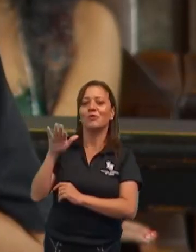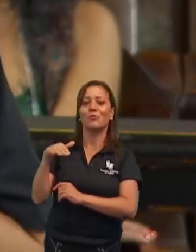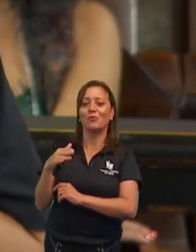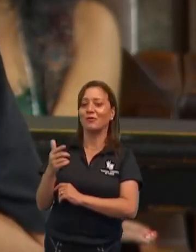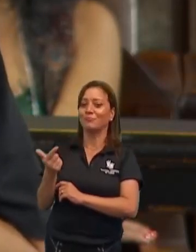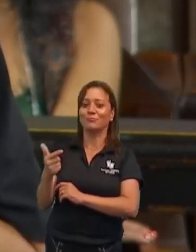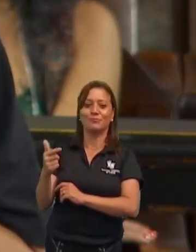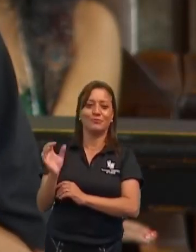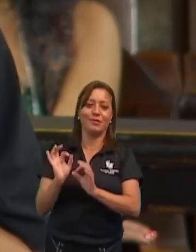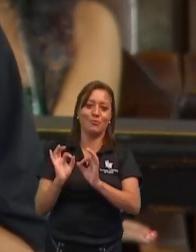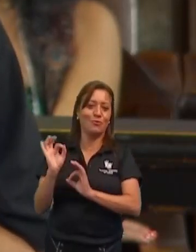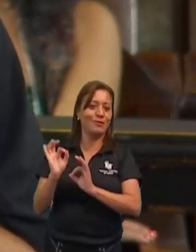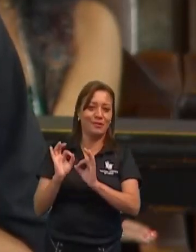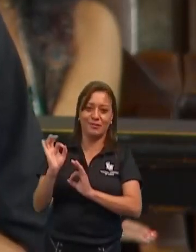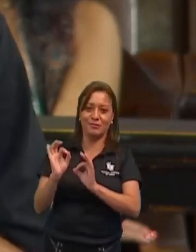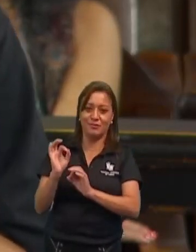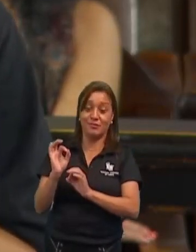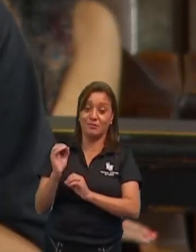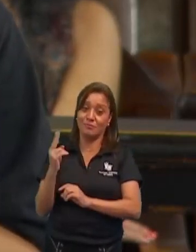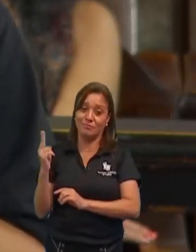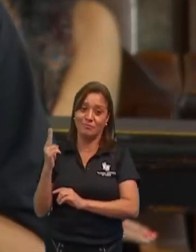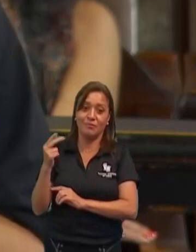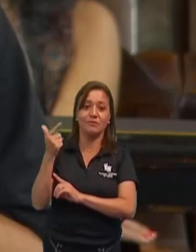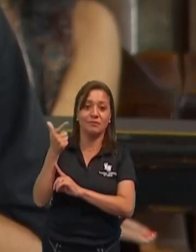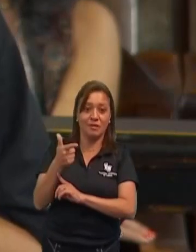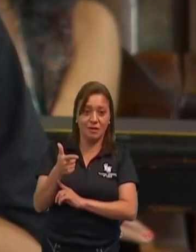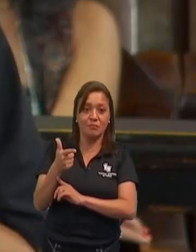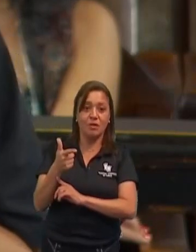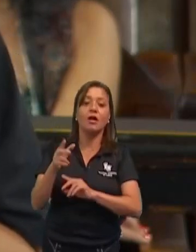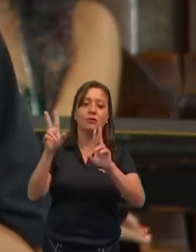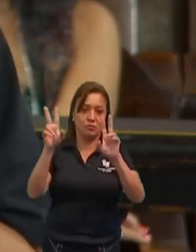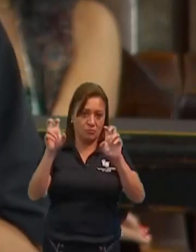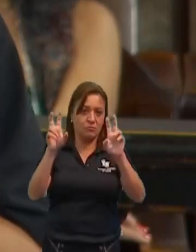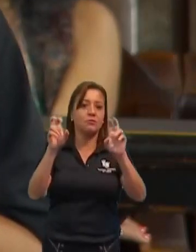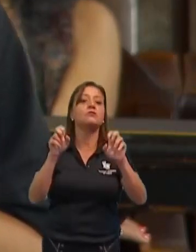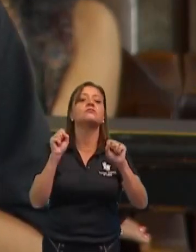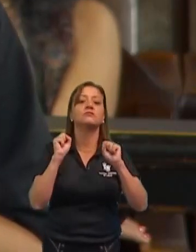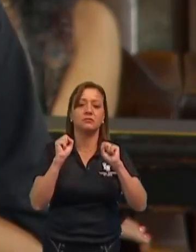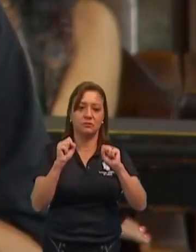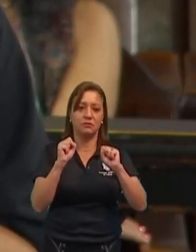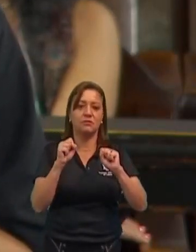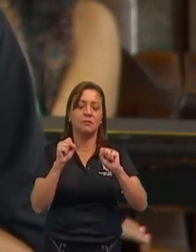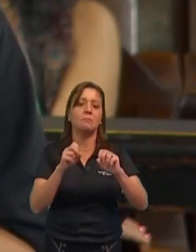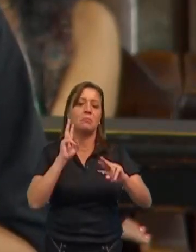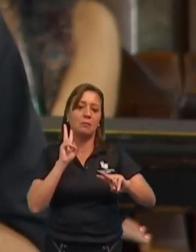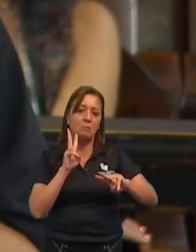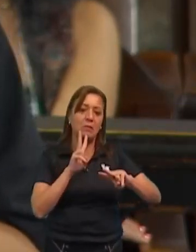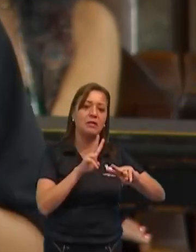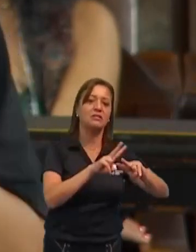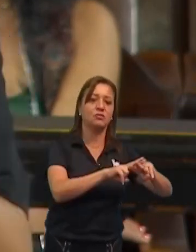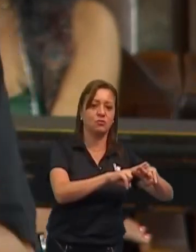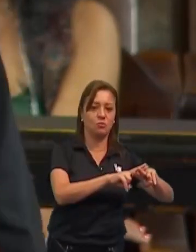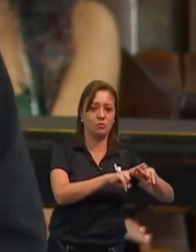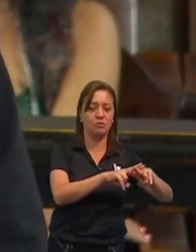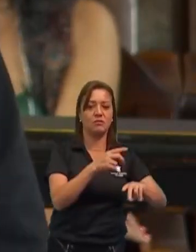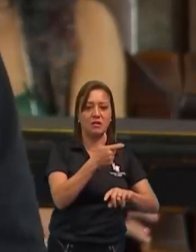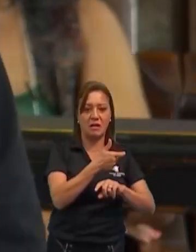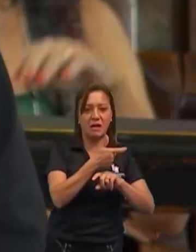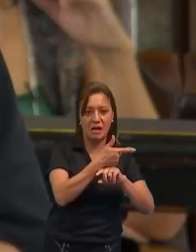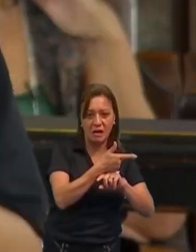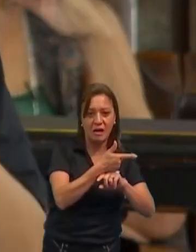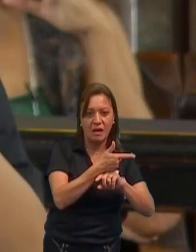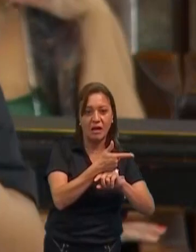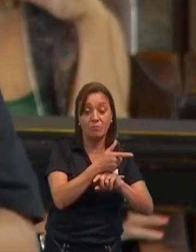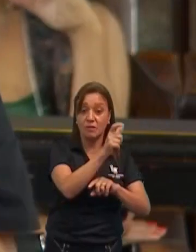trazer alguns índices aqui. Eu acho que a gente pode debater as apreensões das armas... Mais um minuto, presidente.